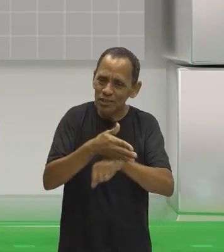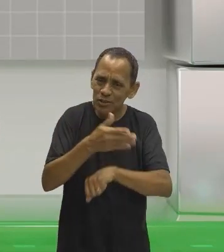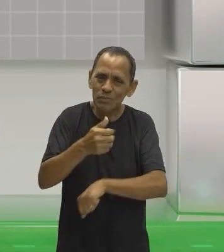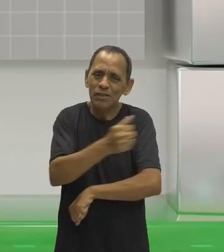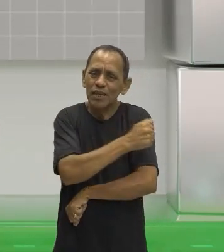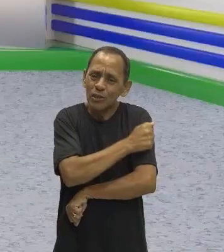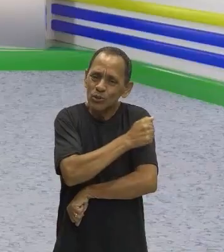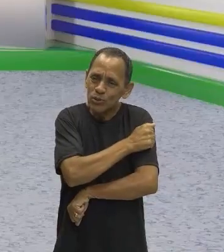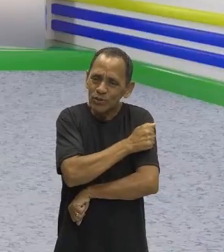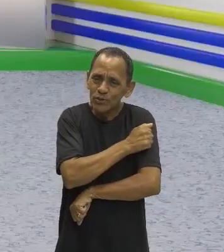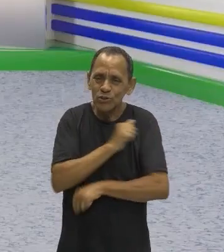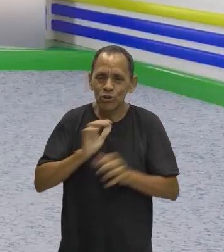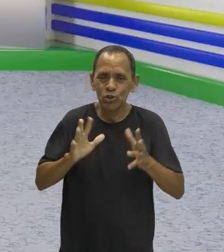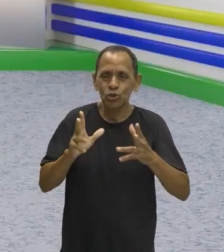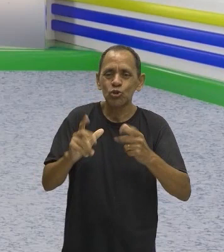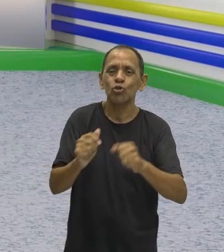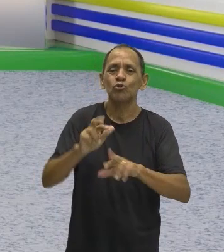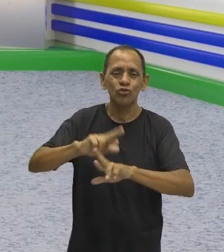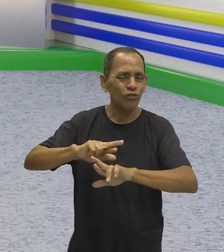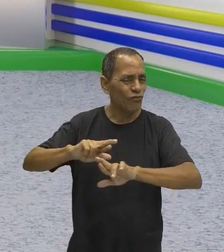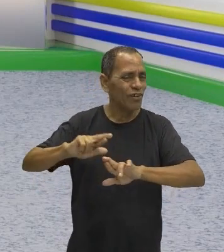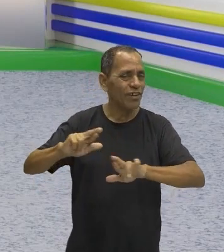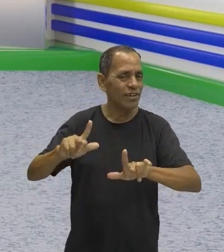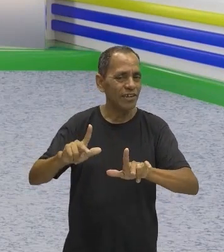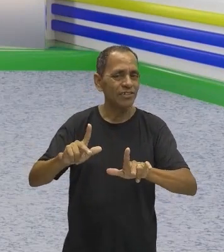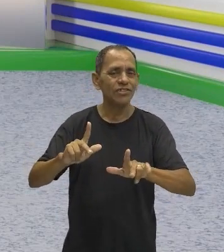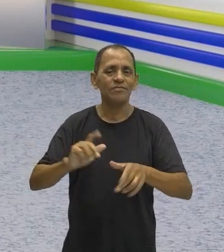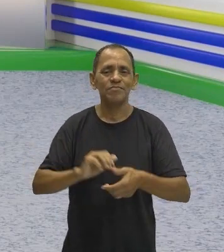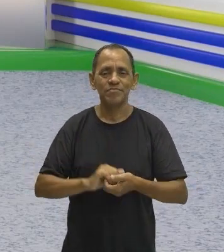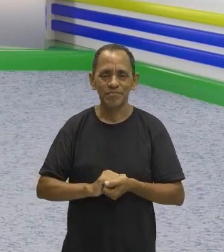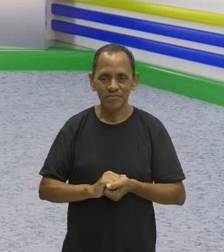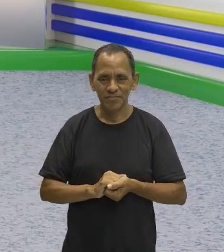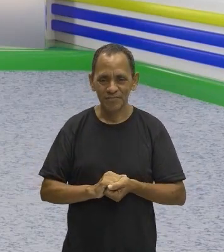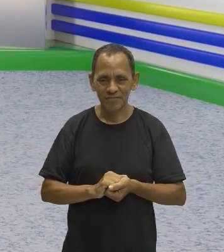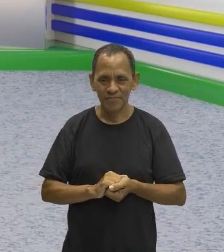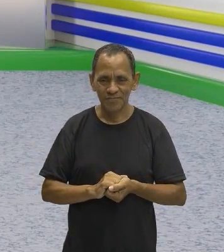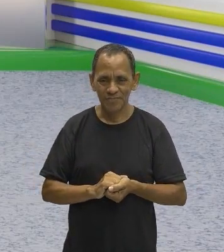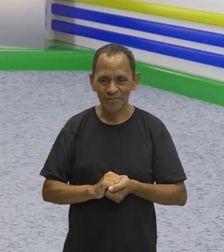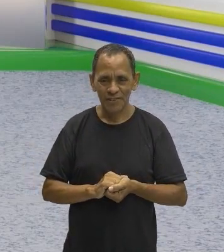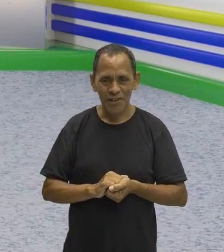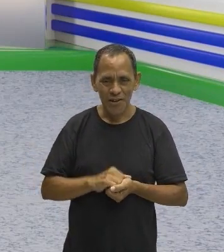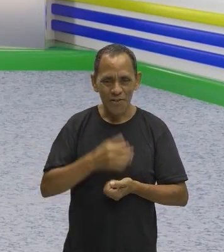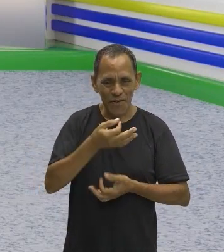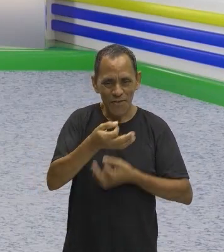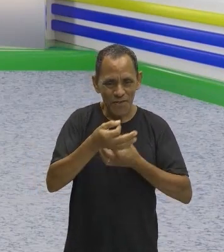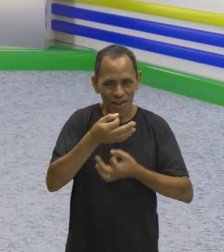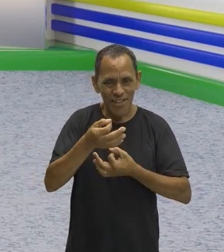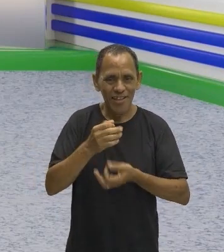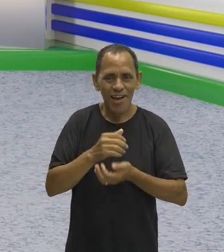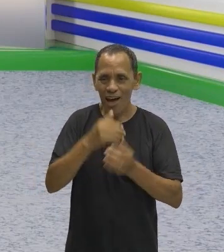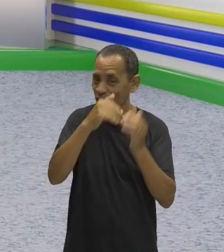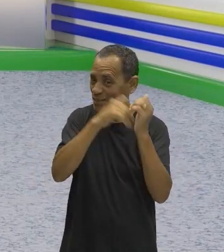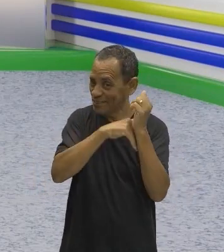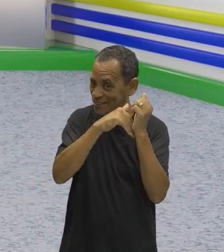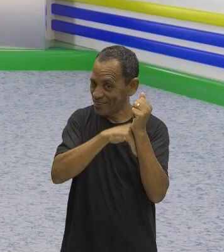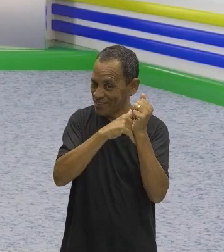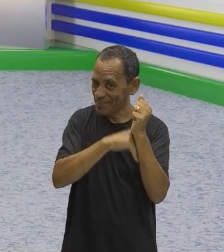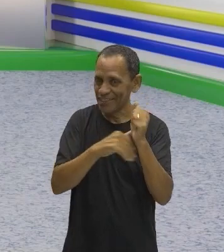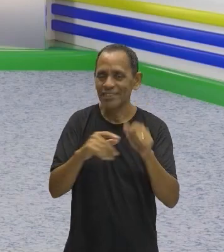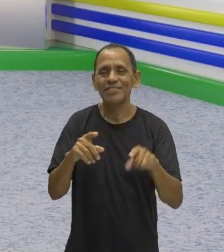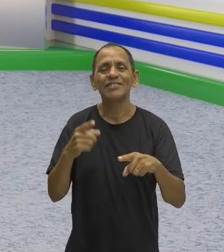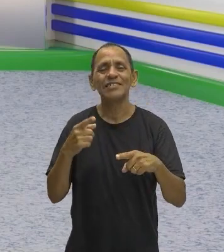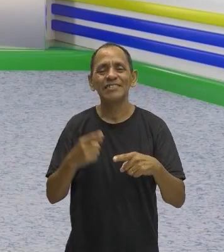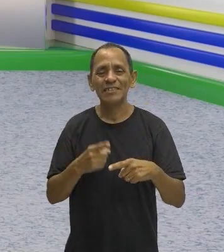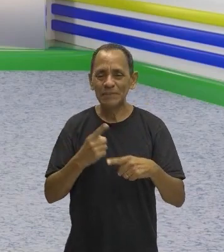verdade, professora Ellen? Exato, pedagoga Suzana. E a gente eu vou dar um spoiler aqui sobre a aula inaugural, que eu estou participando desse momento aí também, tá? Olha,